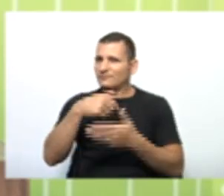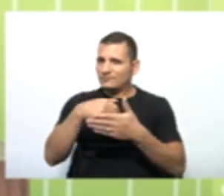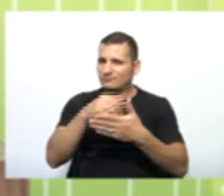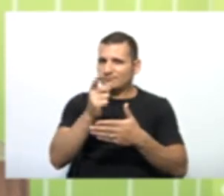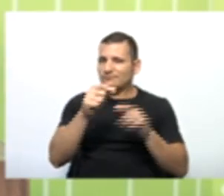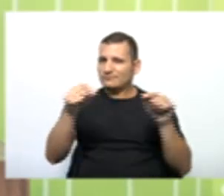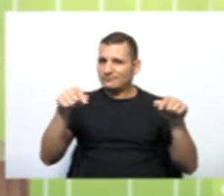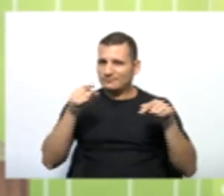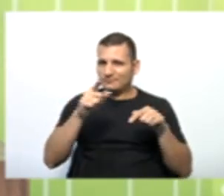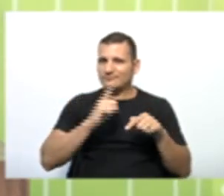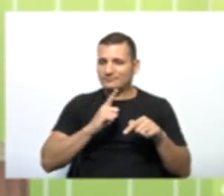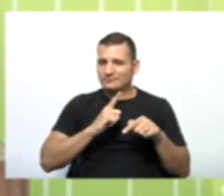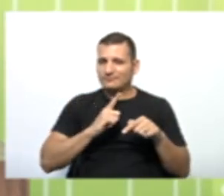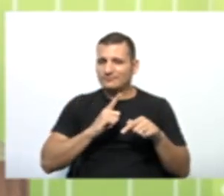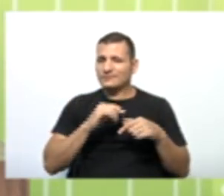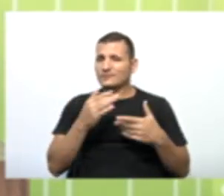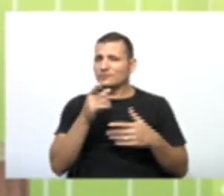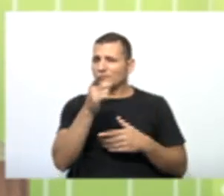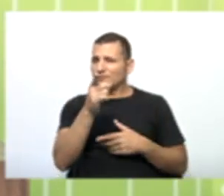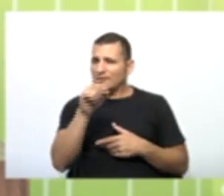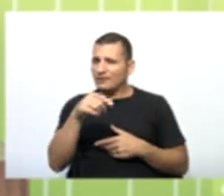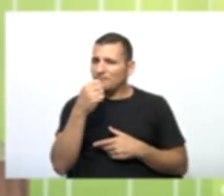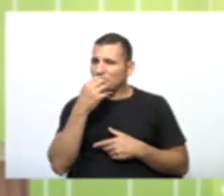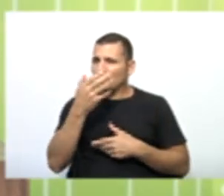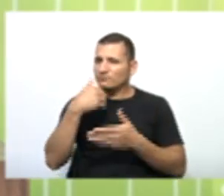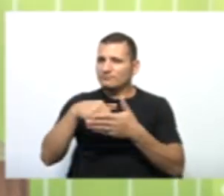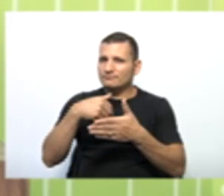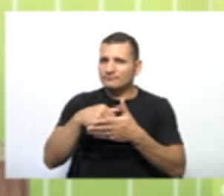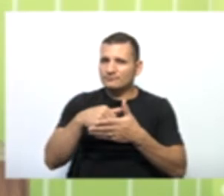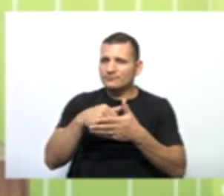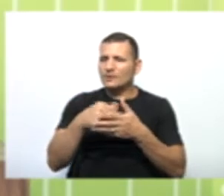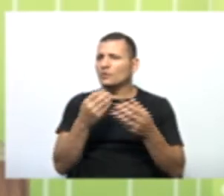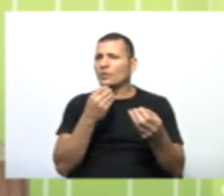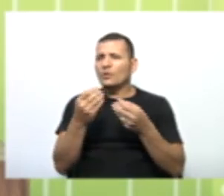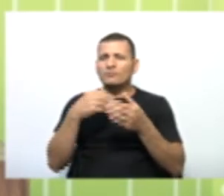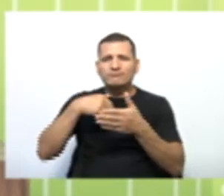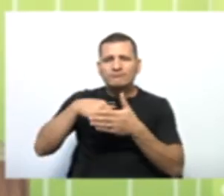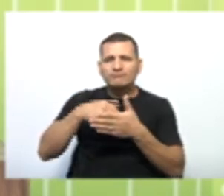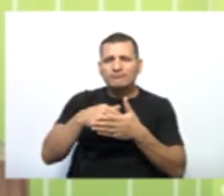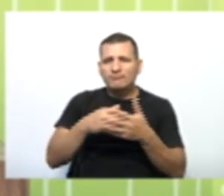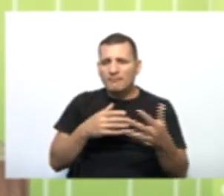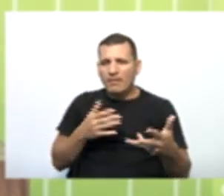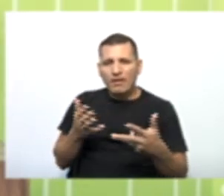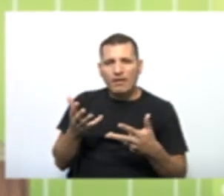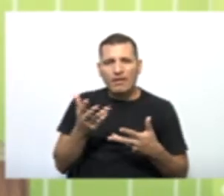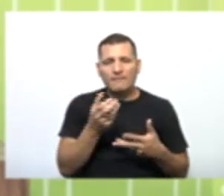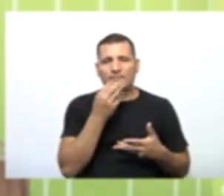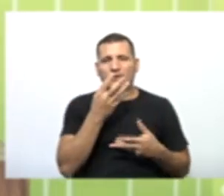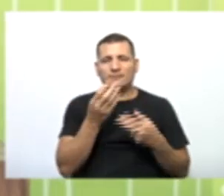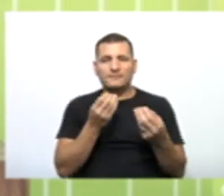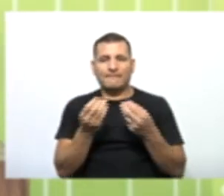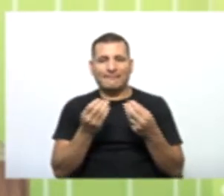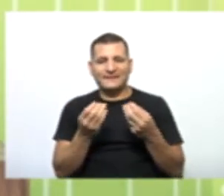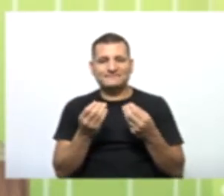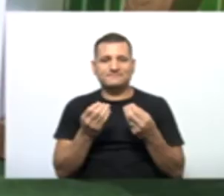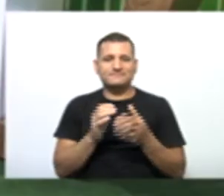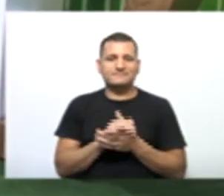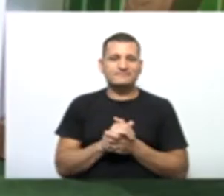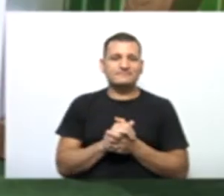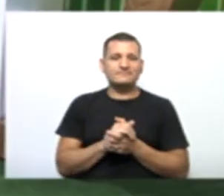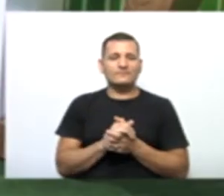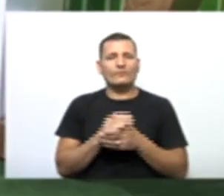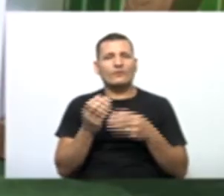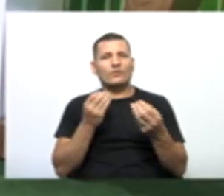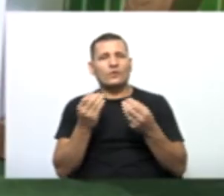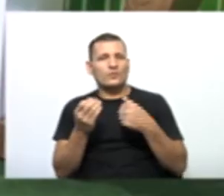tem? Você que é bom jogador de futebol, como é que se torna um bom jogador de futebol? Professor, como é que eu posso